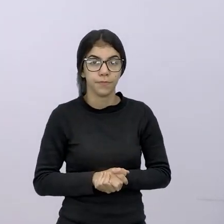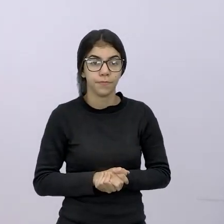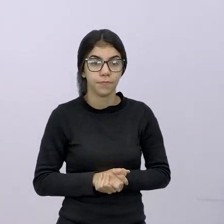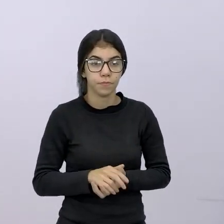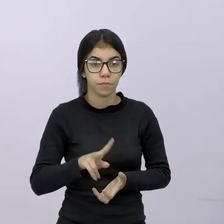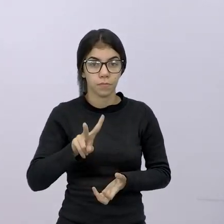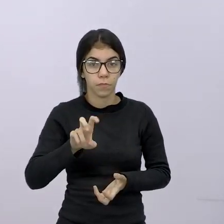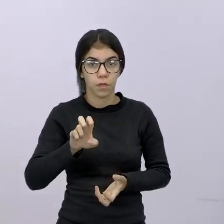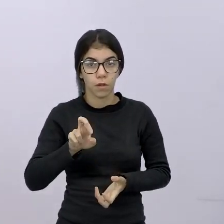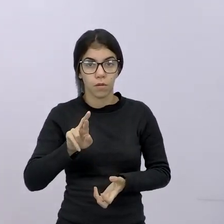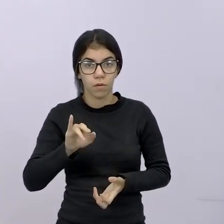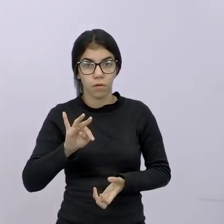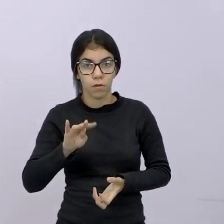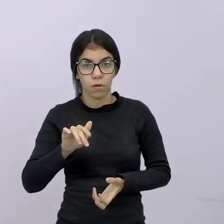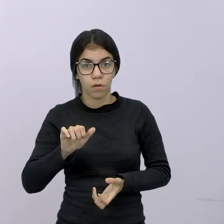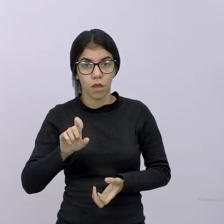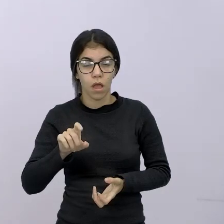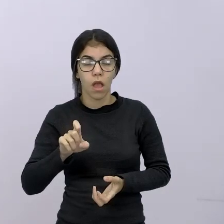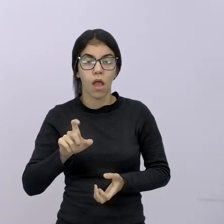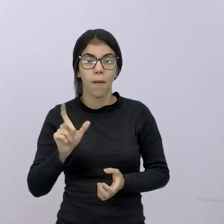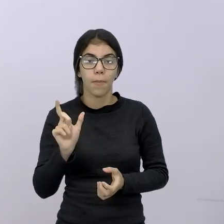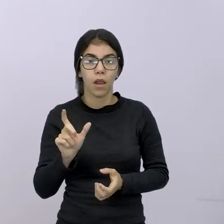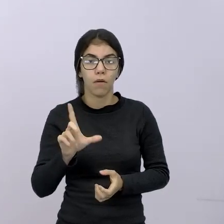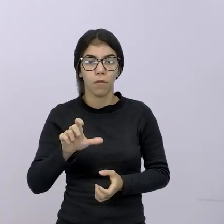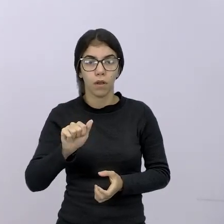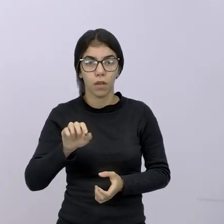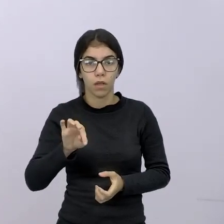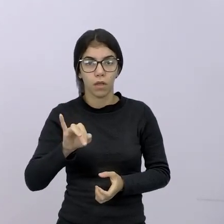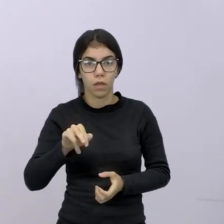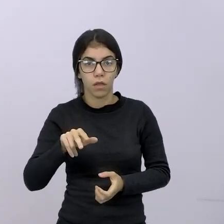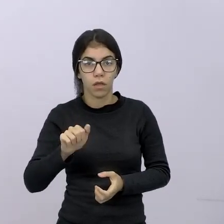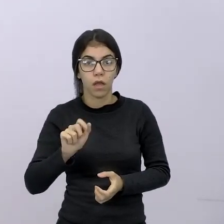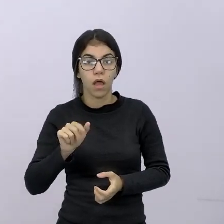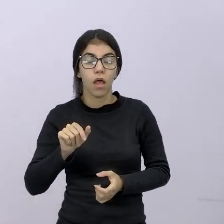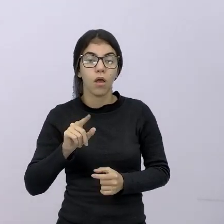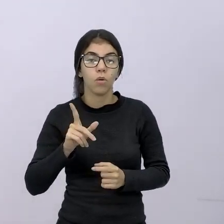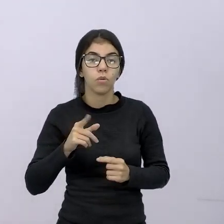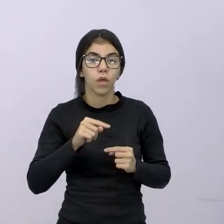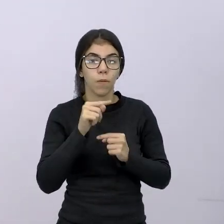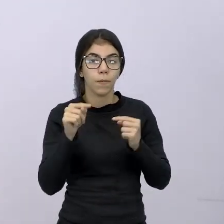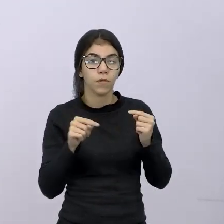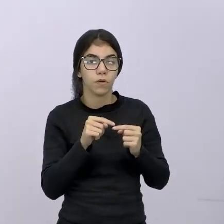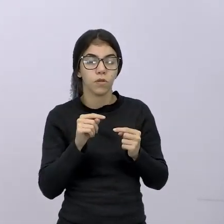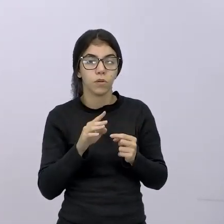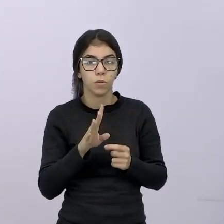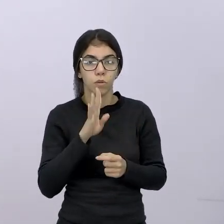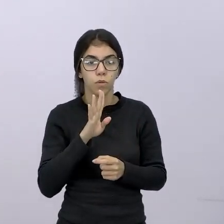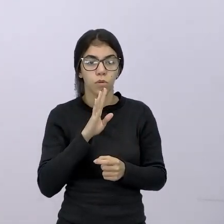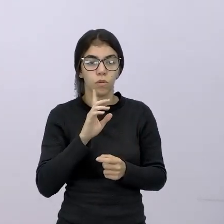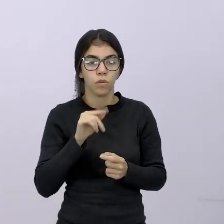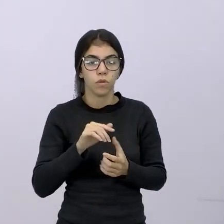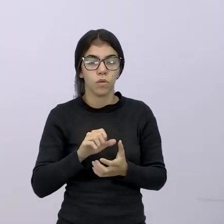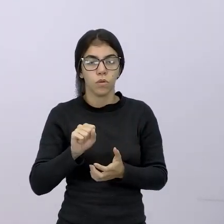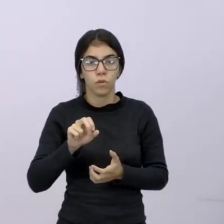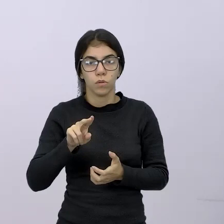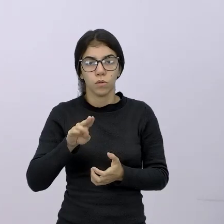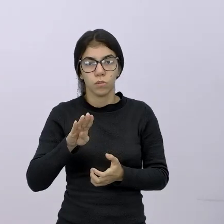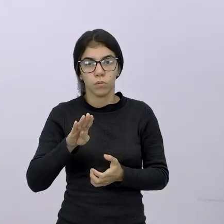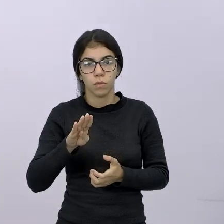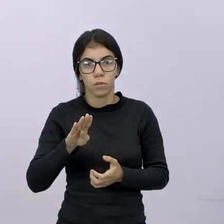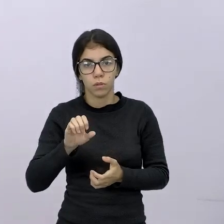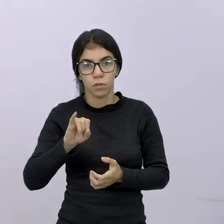veritas, que é a palavra latina, identifica a verdade no sujeito do conhecimento, a razão subjetiva,